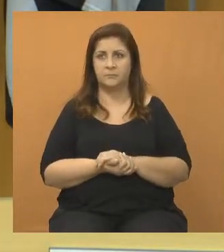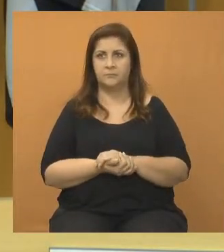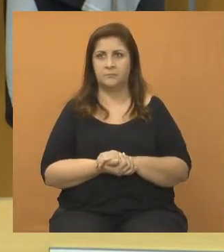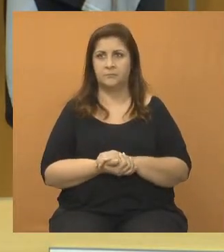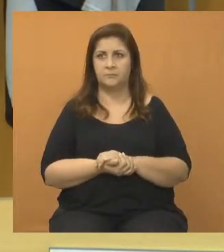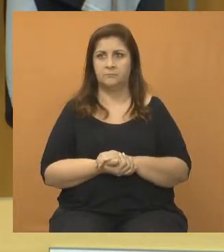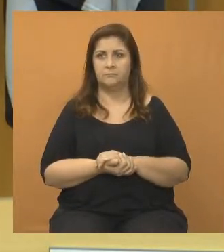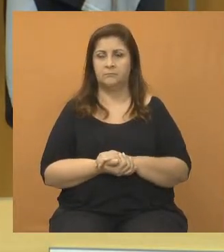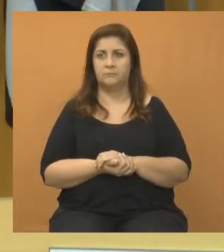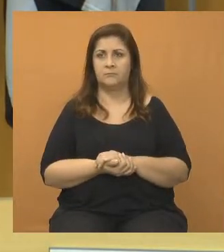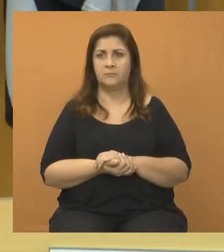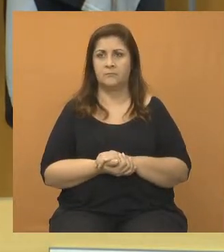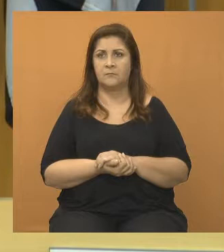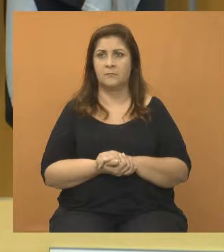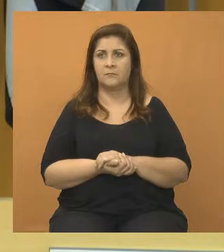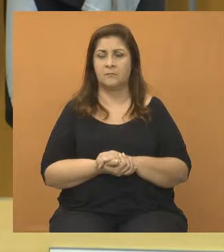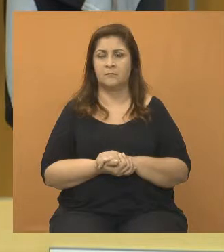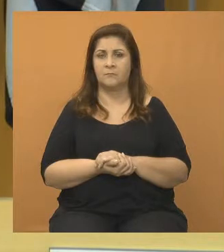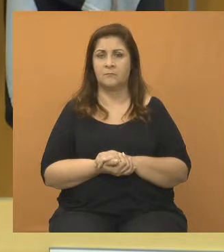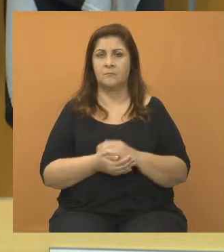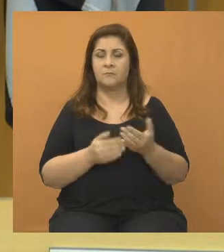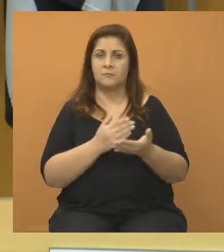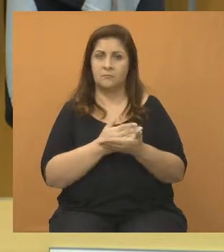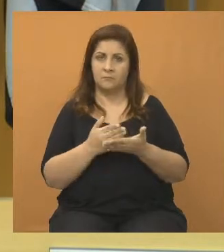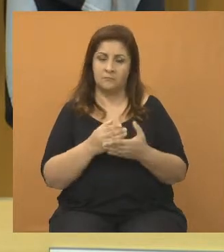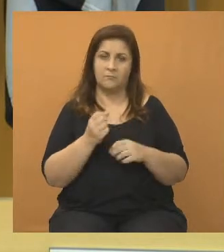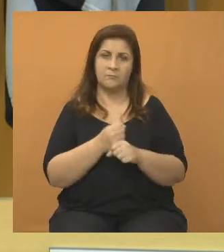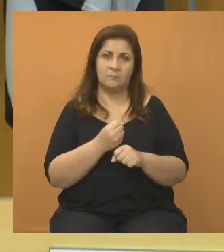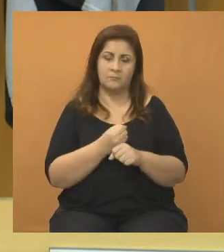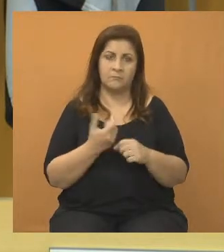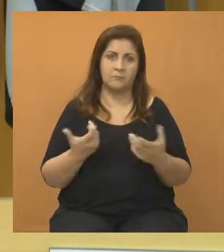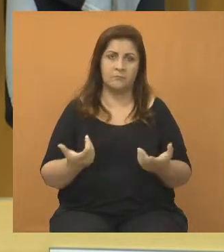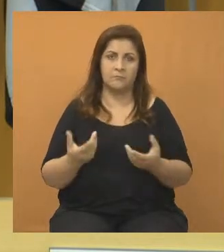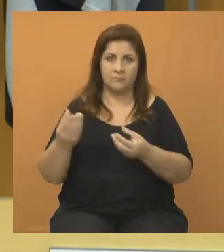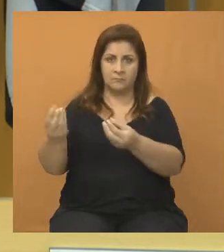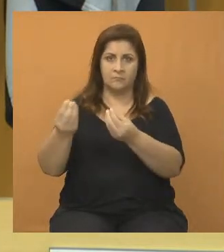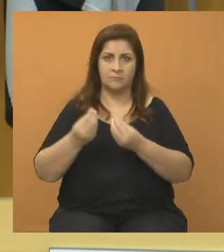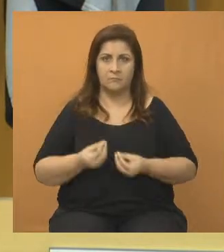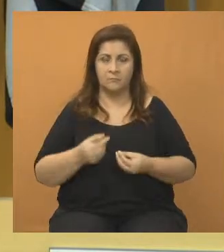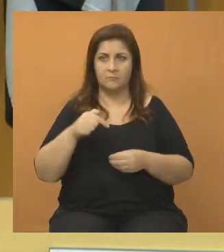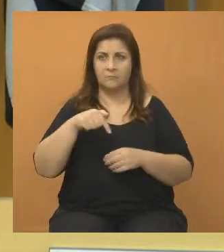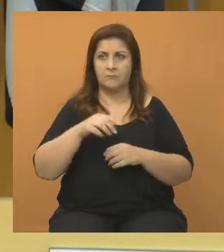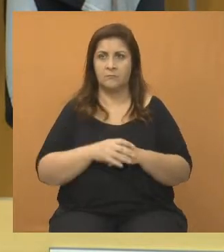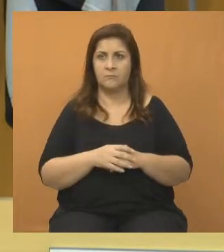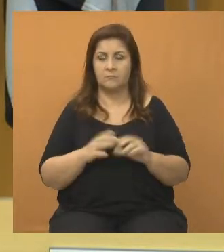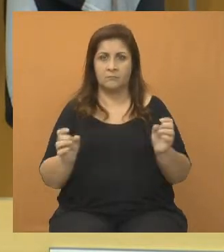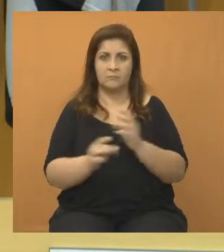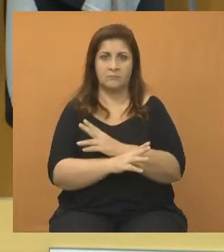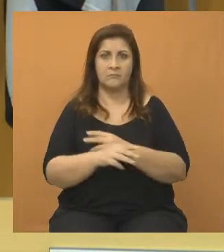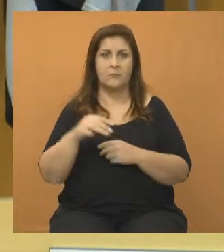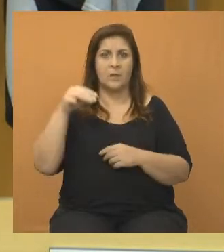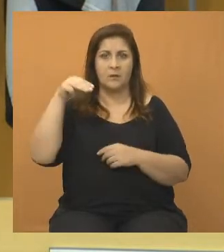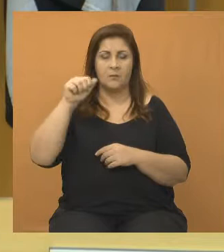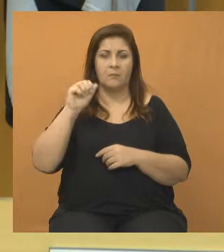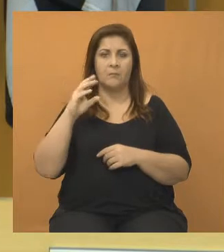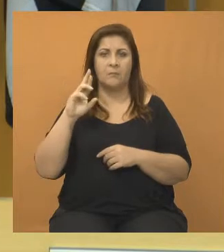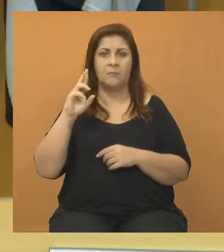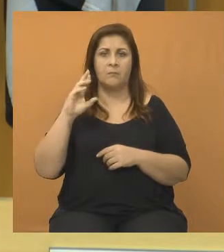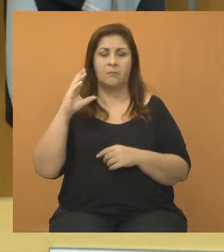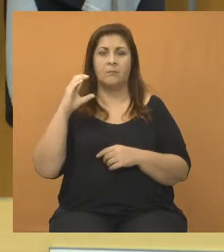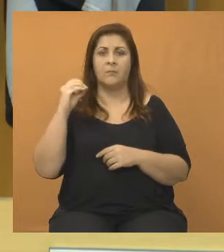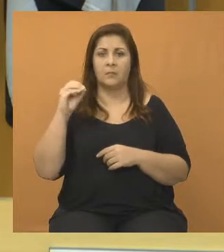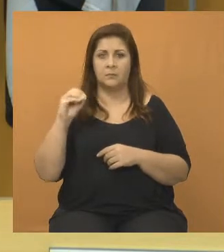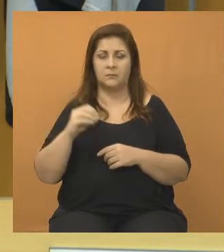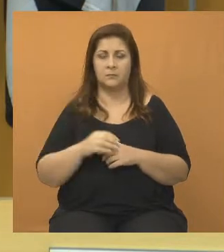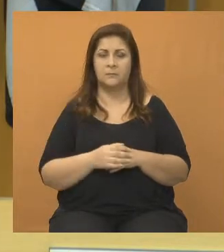receita. Eu acho que no começo do ano, quando a gente envia para cá, isso daqui a gente terminou em março, né? A gente envia a projeção